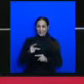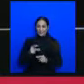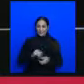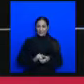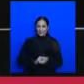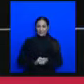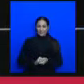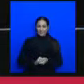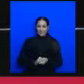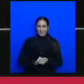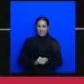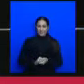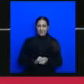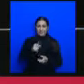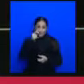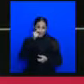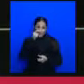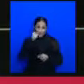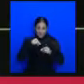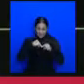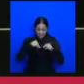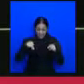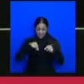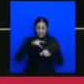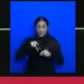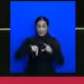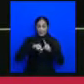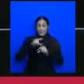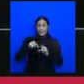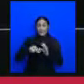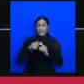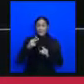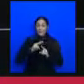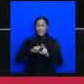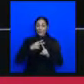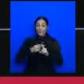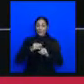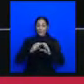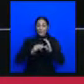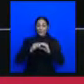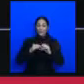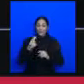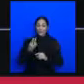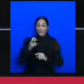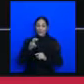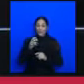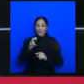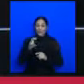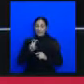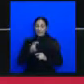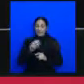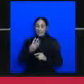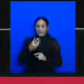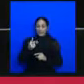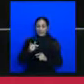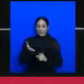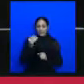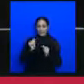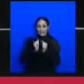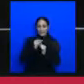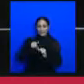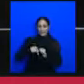Amarela, 12. Vamos conferir as dezenas sorteadas no segundo sorteio da dupla Sena, concurso 2547.